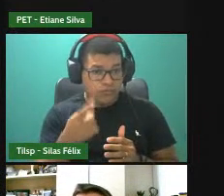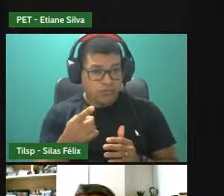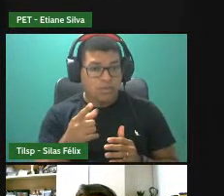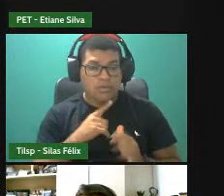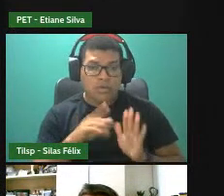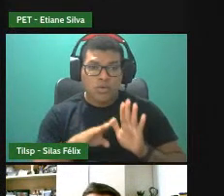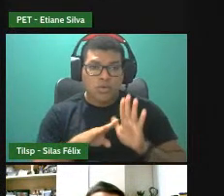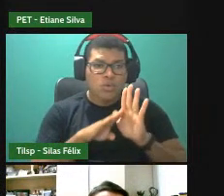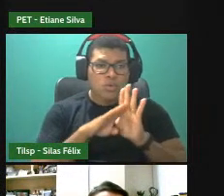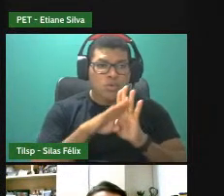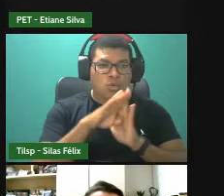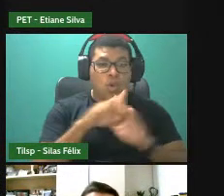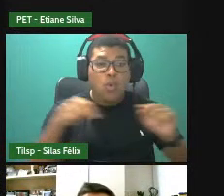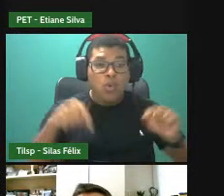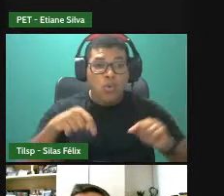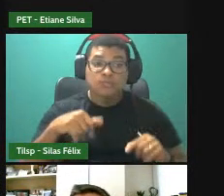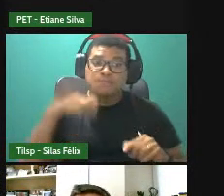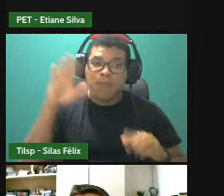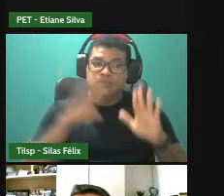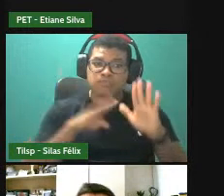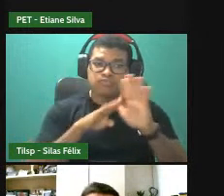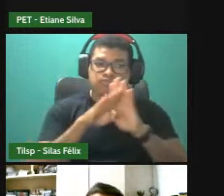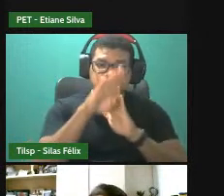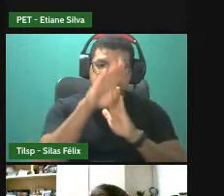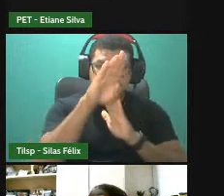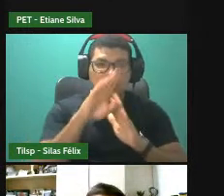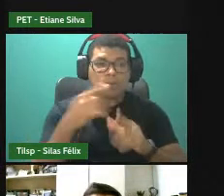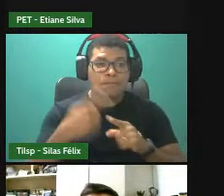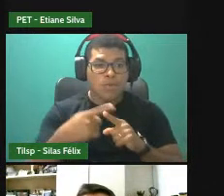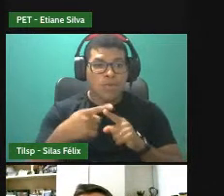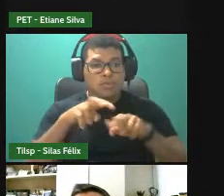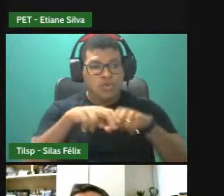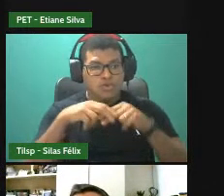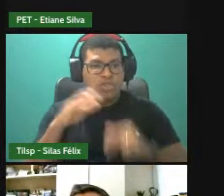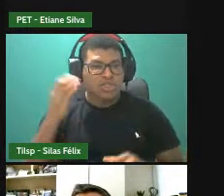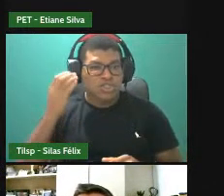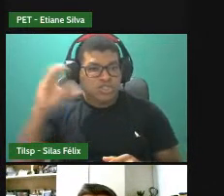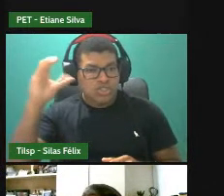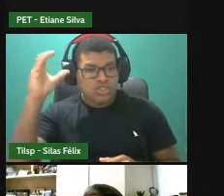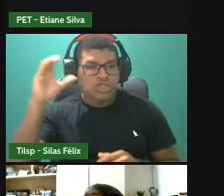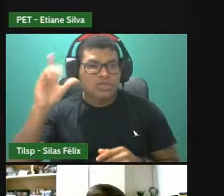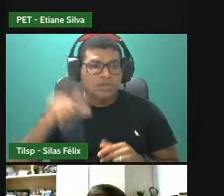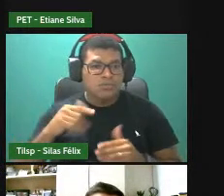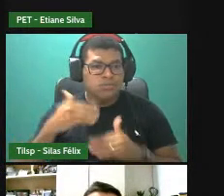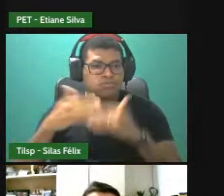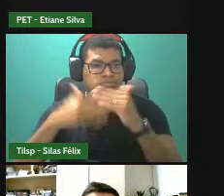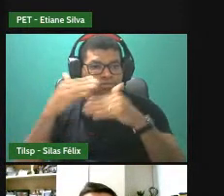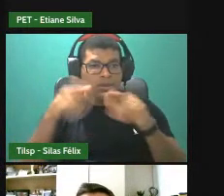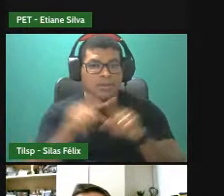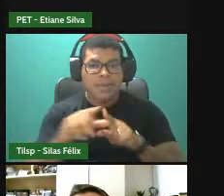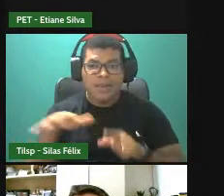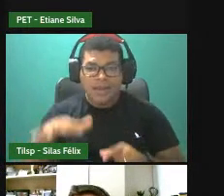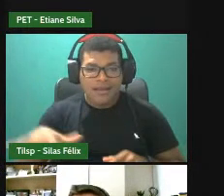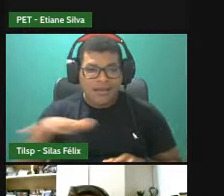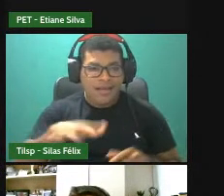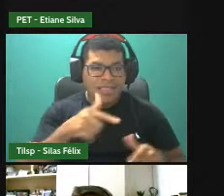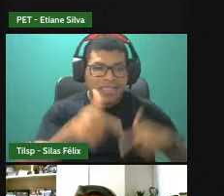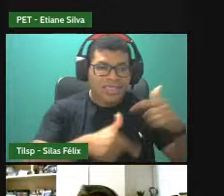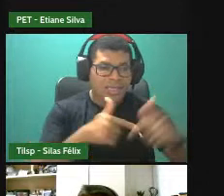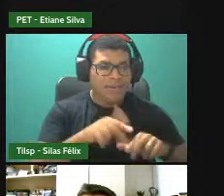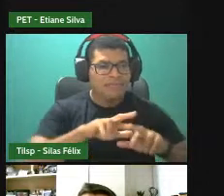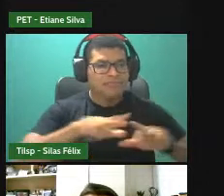maior atualmente pelo desenvolvimento da própria ciência odontolegal, de mais espaços e campos de trabalho, mas